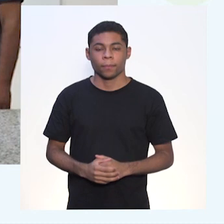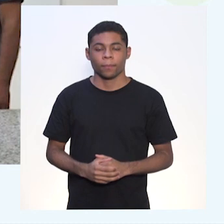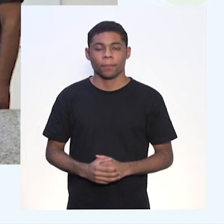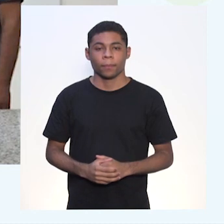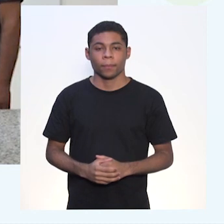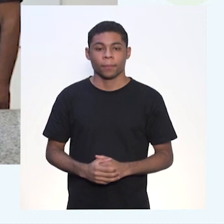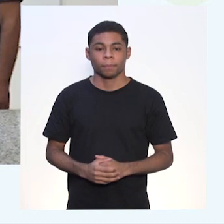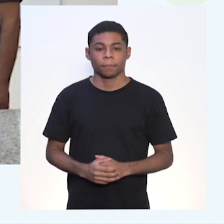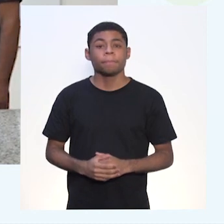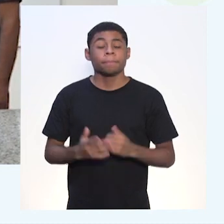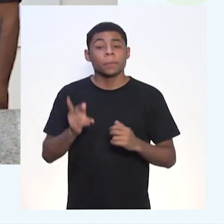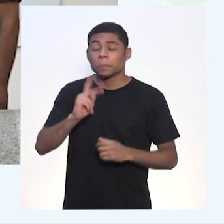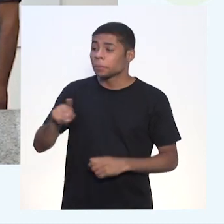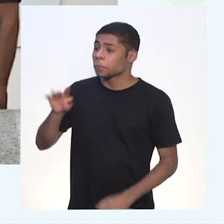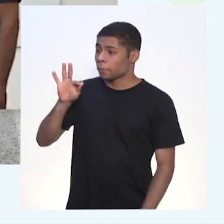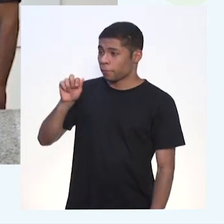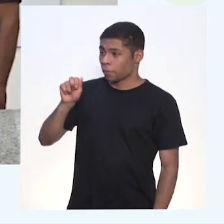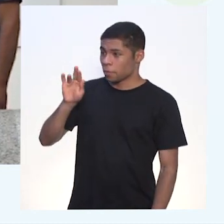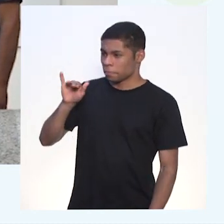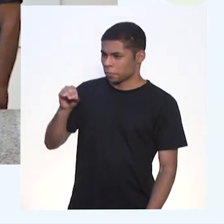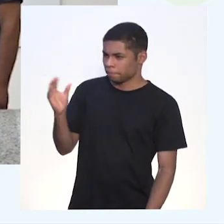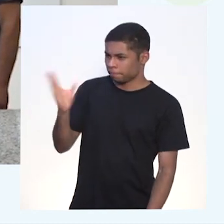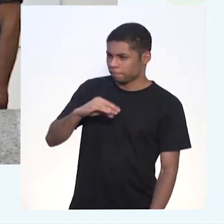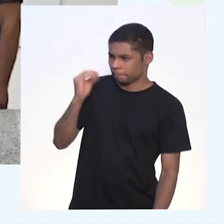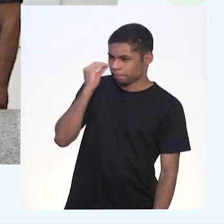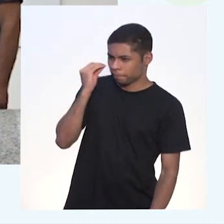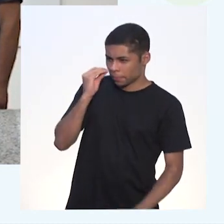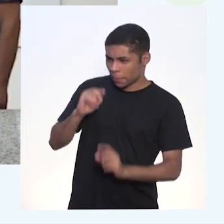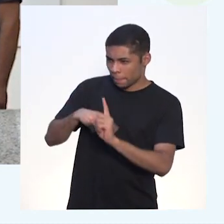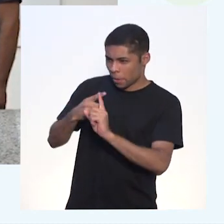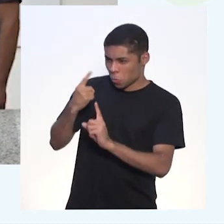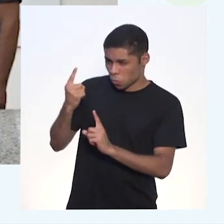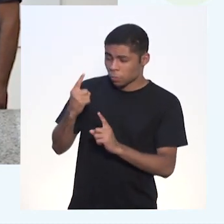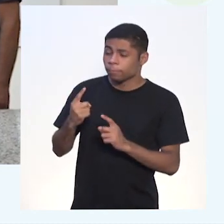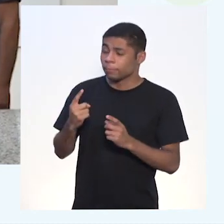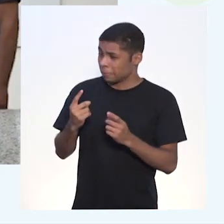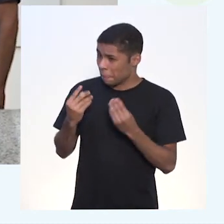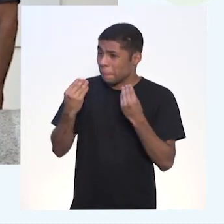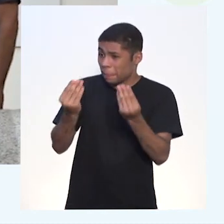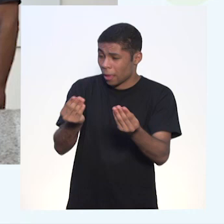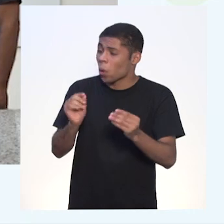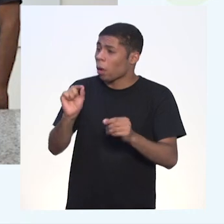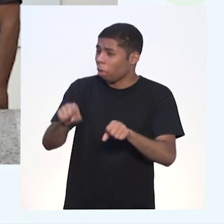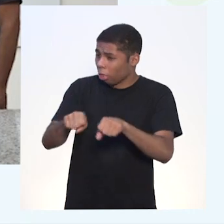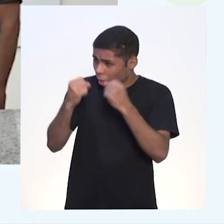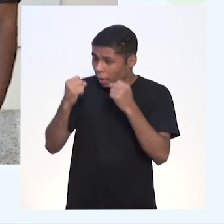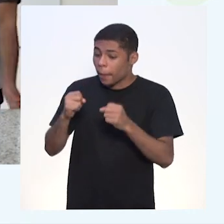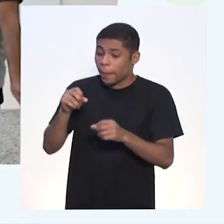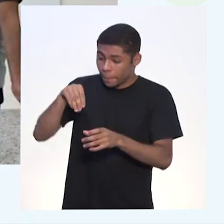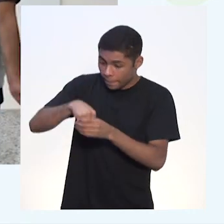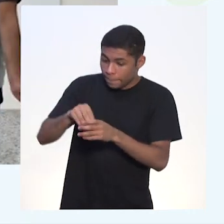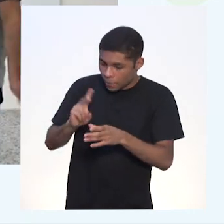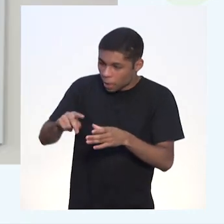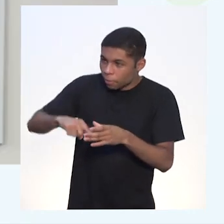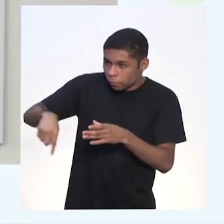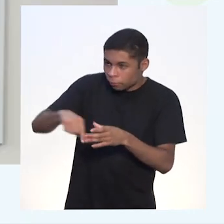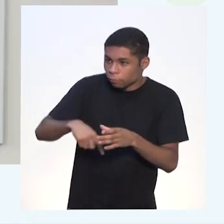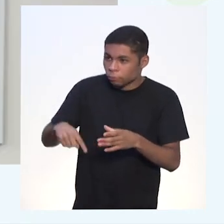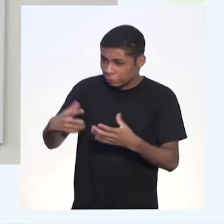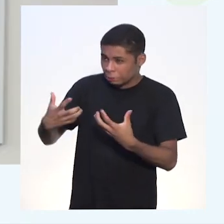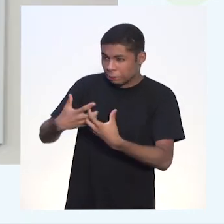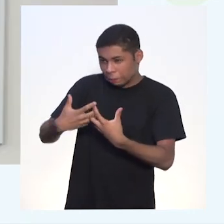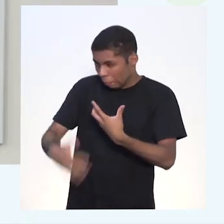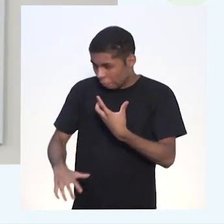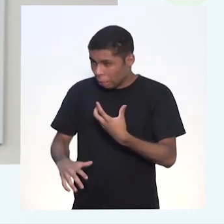completam. Professor Fábio, vamos testar mais um fator que interfere no tempo das reações? Que já